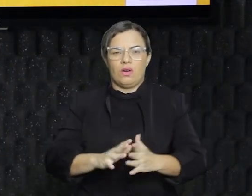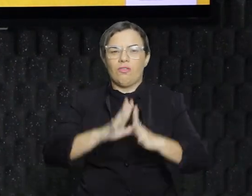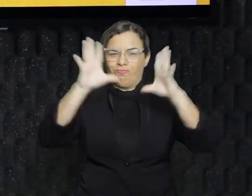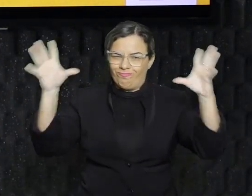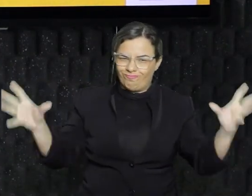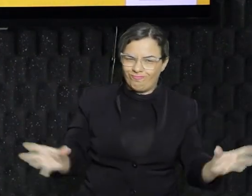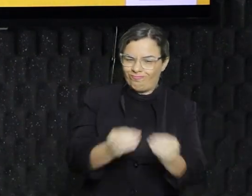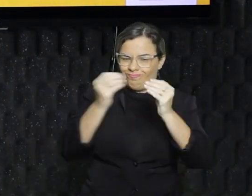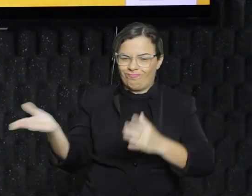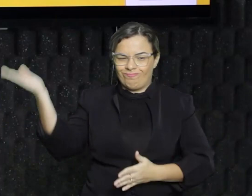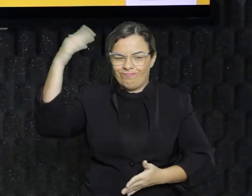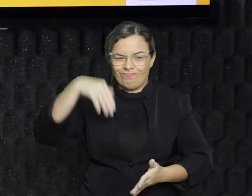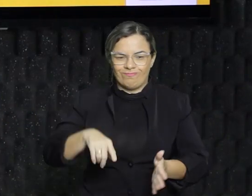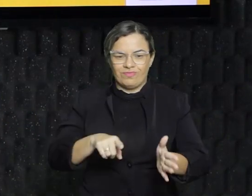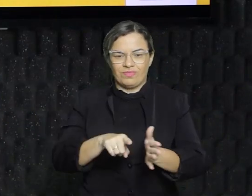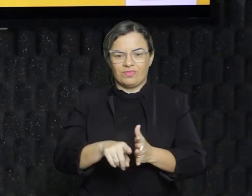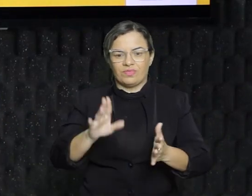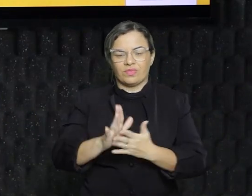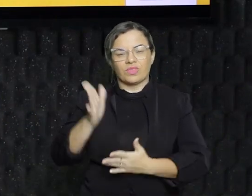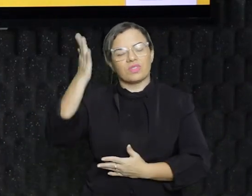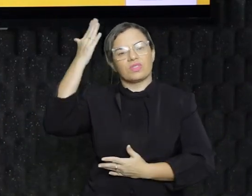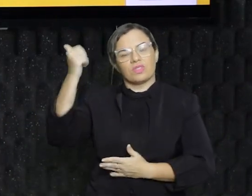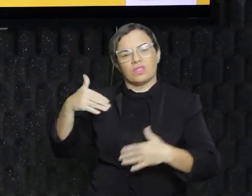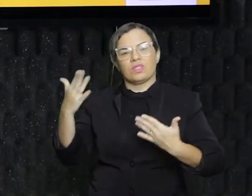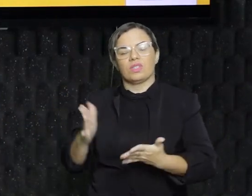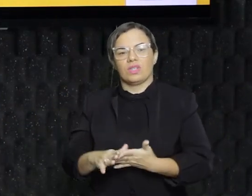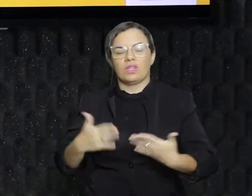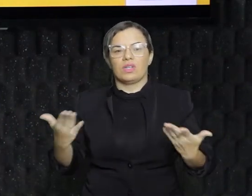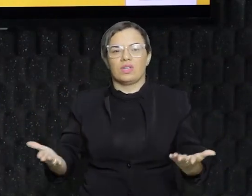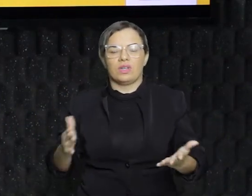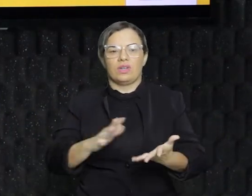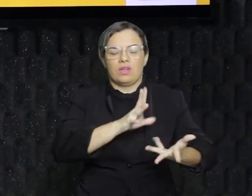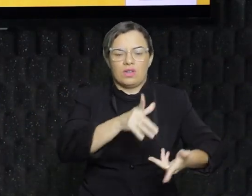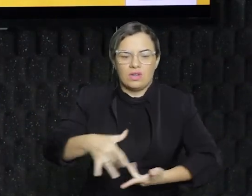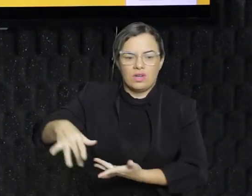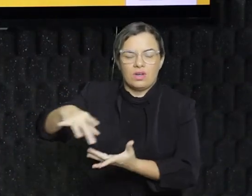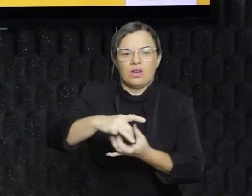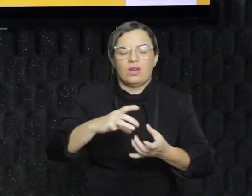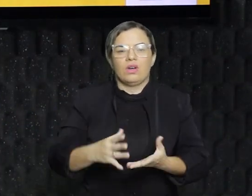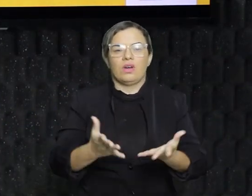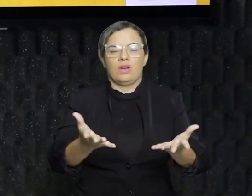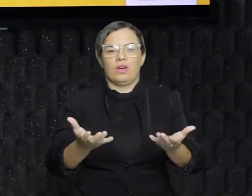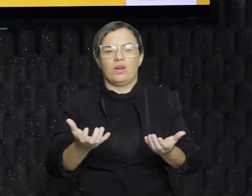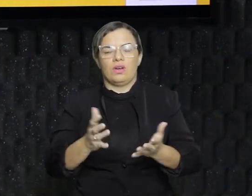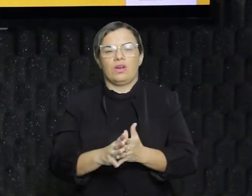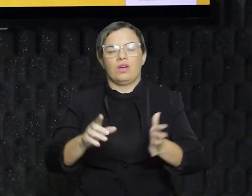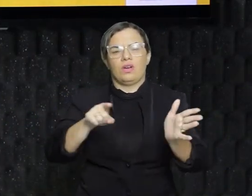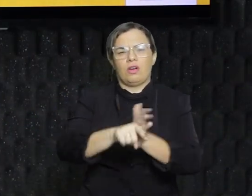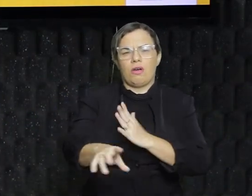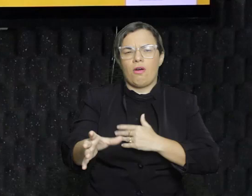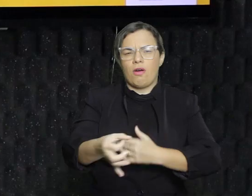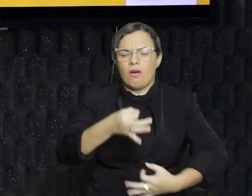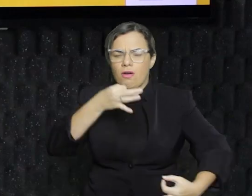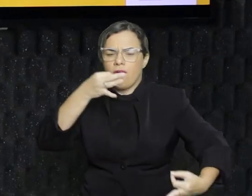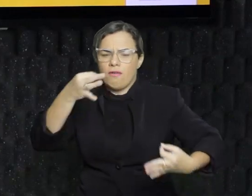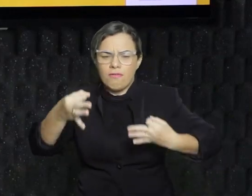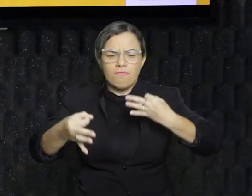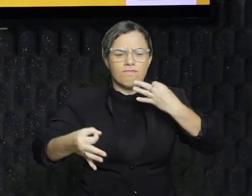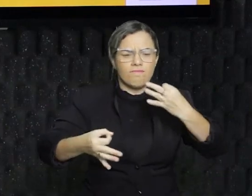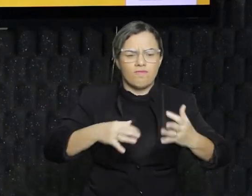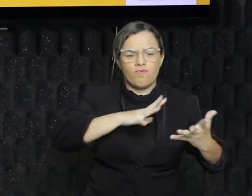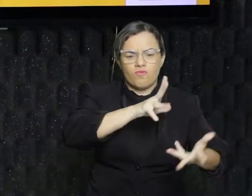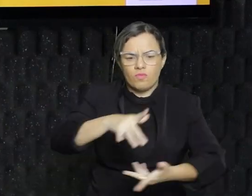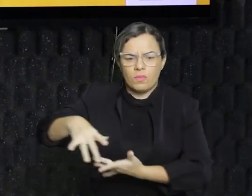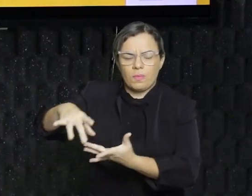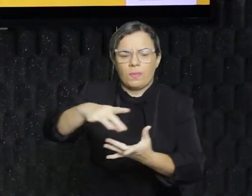questão. Vamos lá. Já sabemos que é globalização, sei o que eu quero no comando, eu quero uma crítica sobre esse processo e